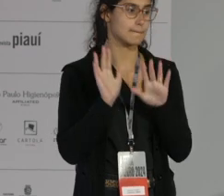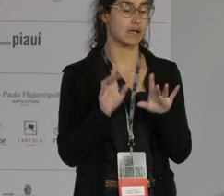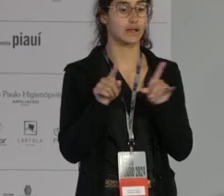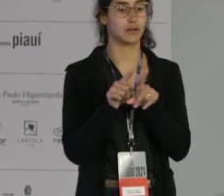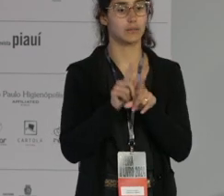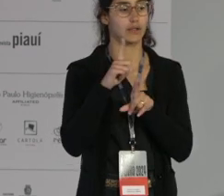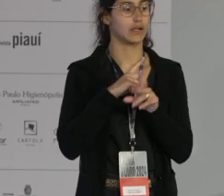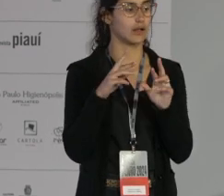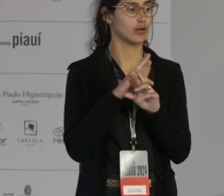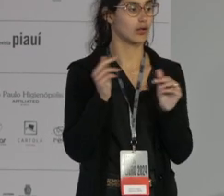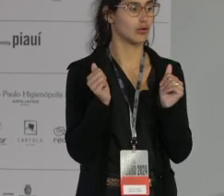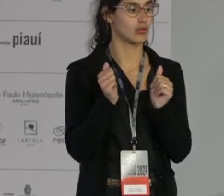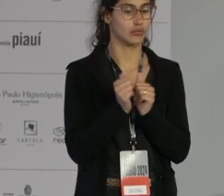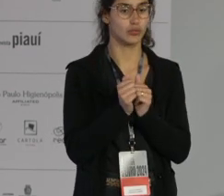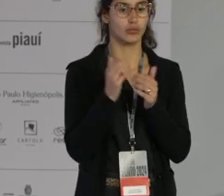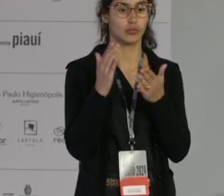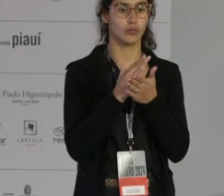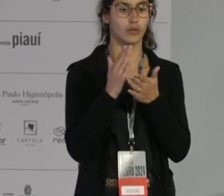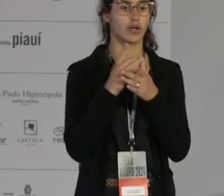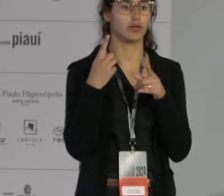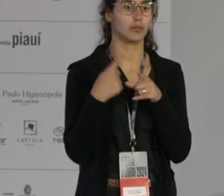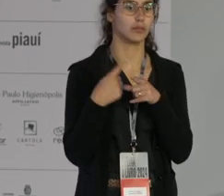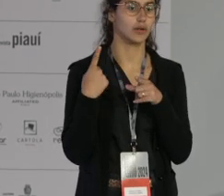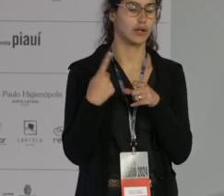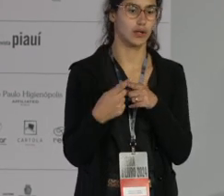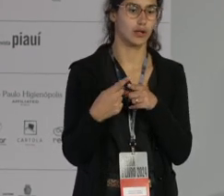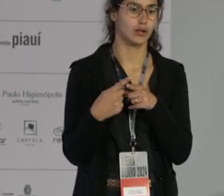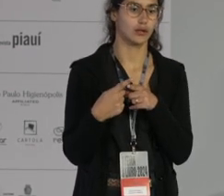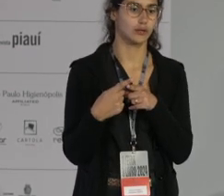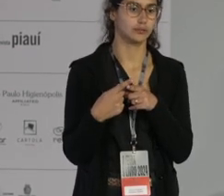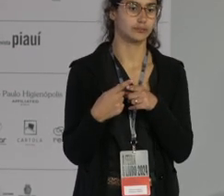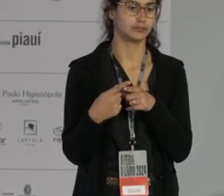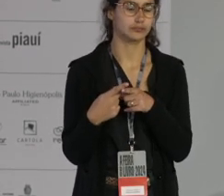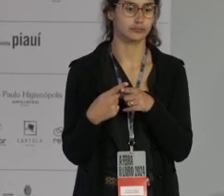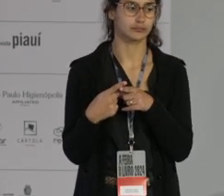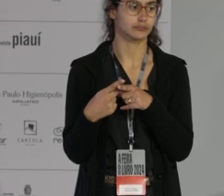também tem a ver com o livro, porque...